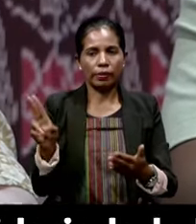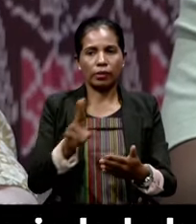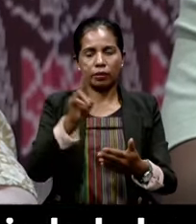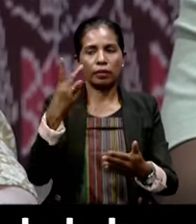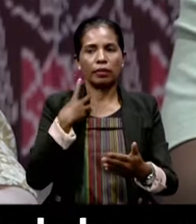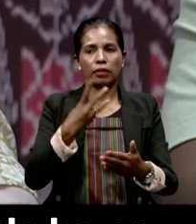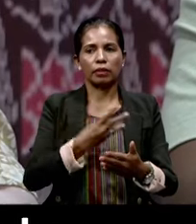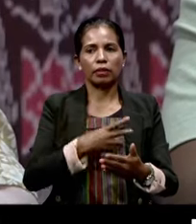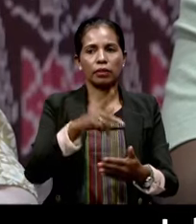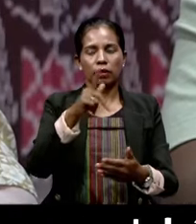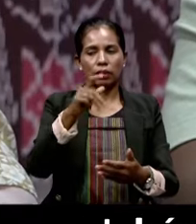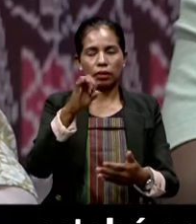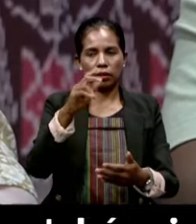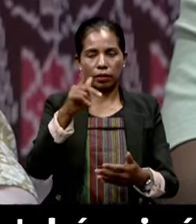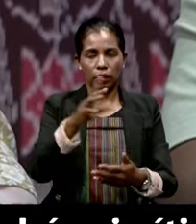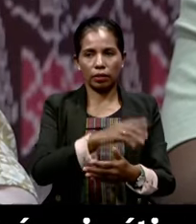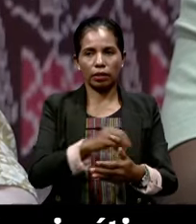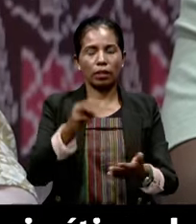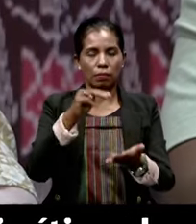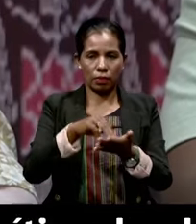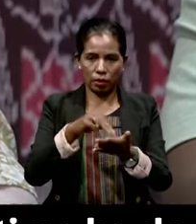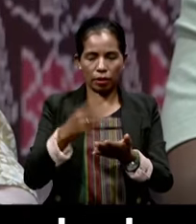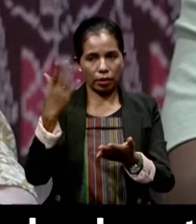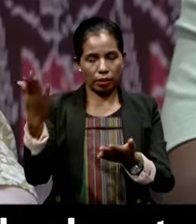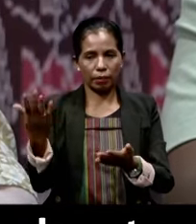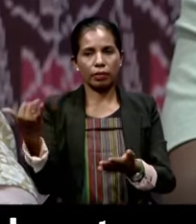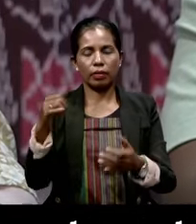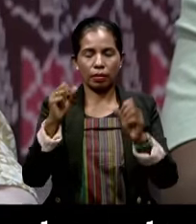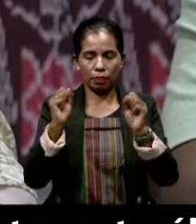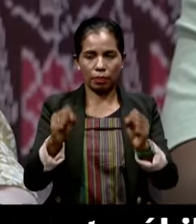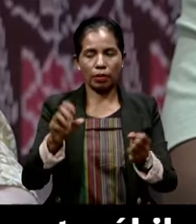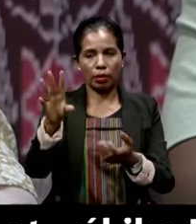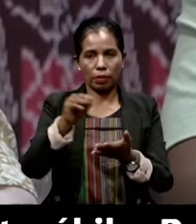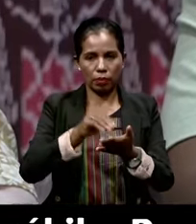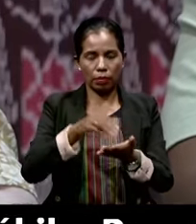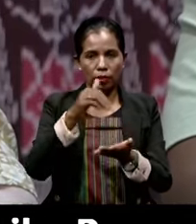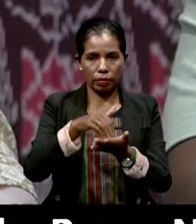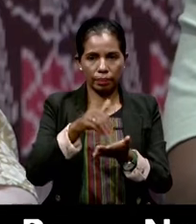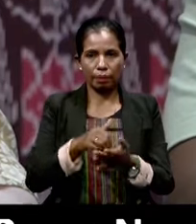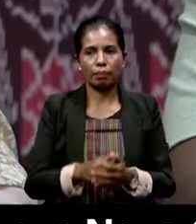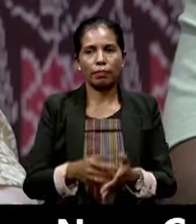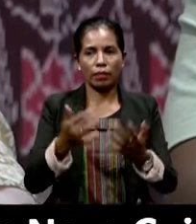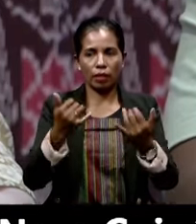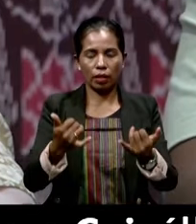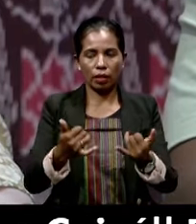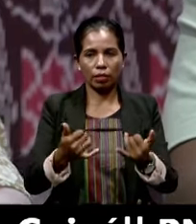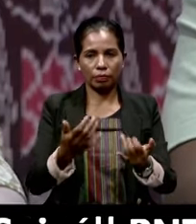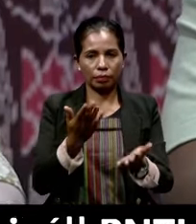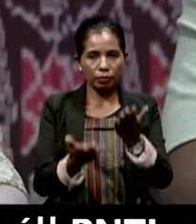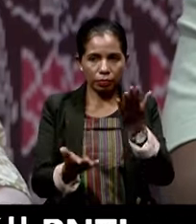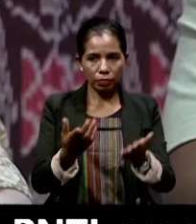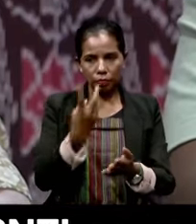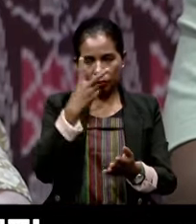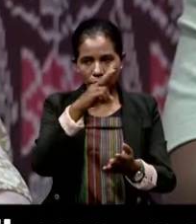ita de kis é. Né ninha matéria neba para Cira bel download, tá bom, estuda. Agora, a tu sucat ne fila falo ba